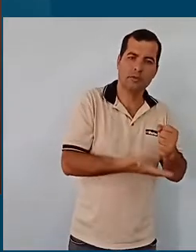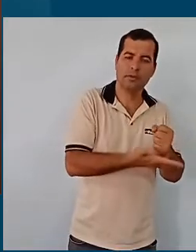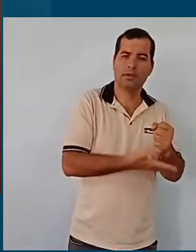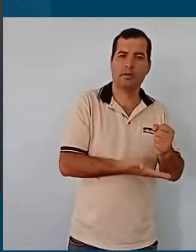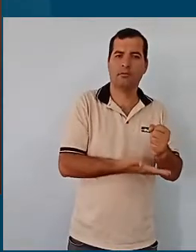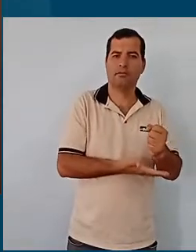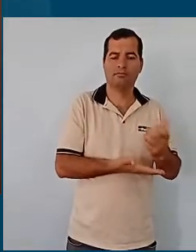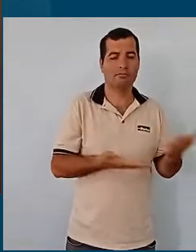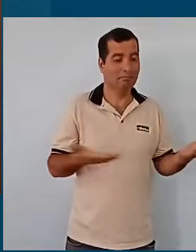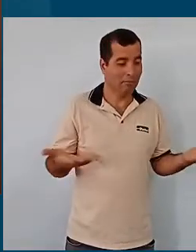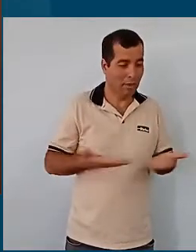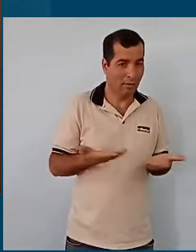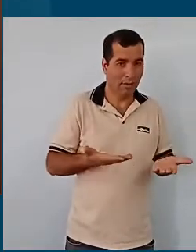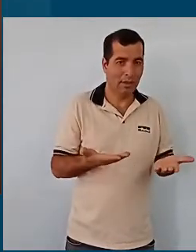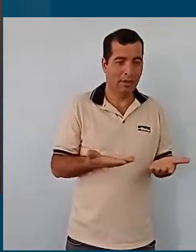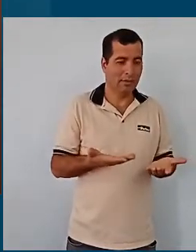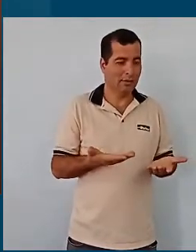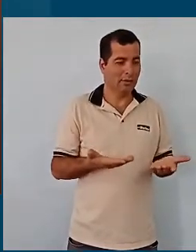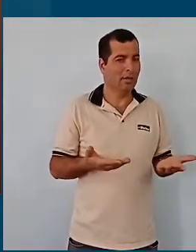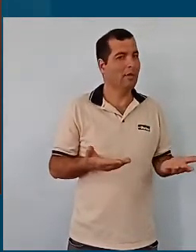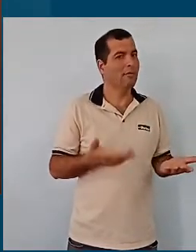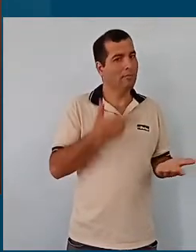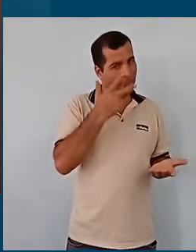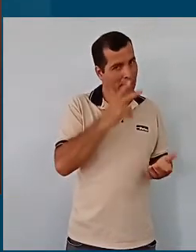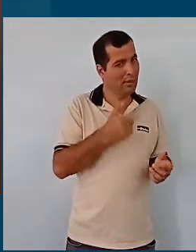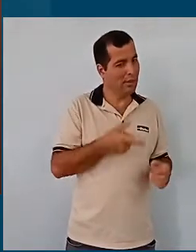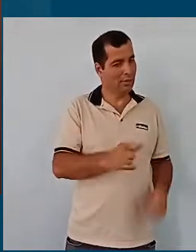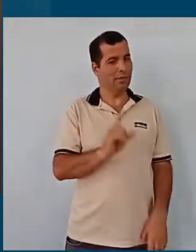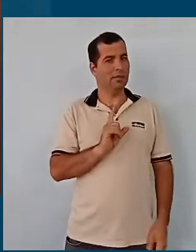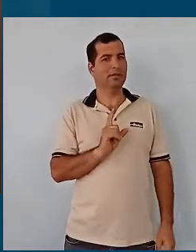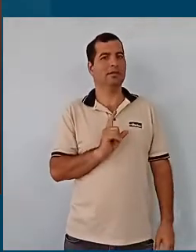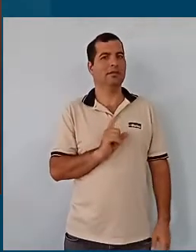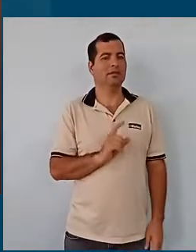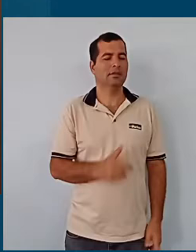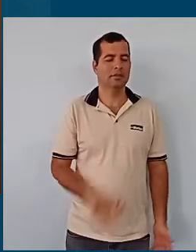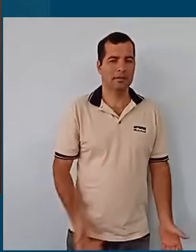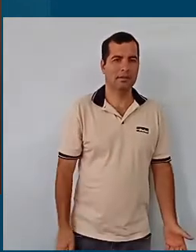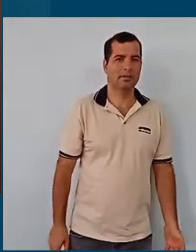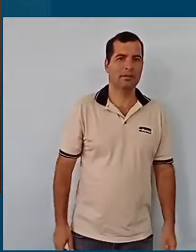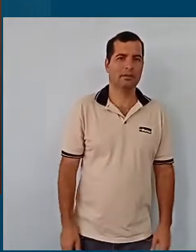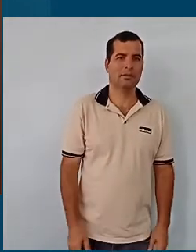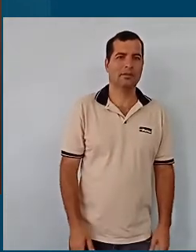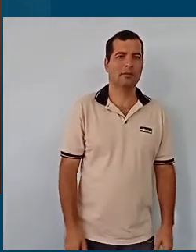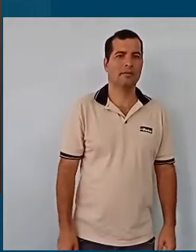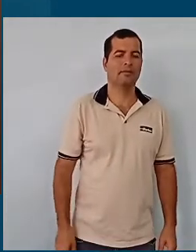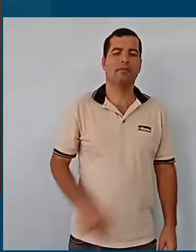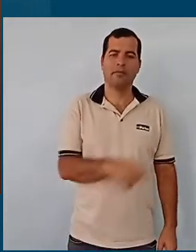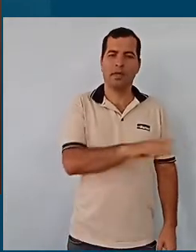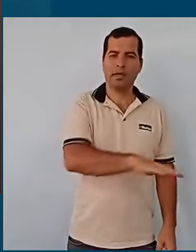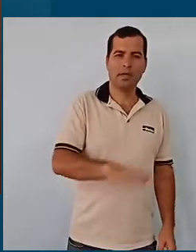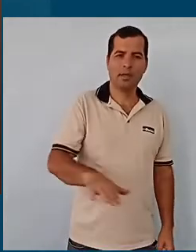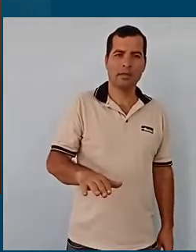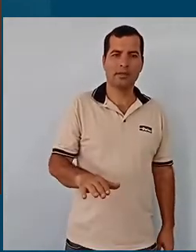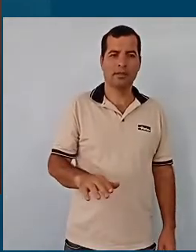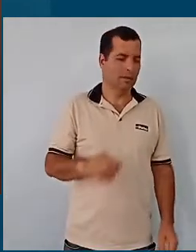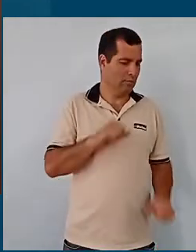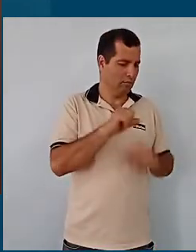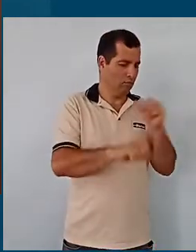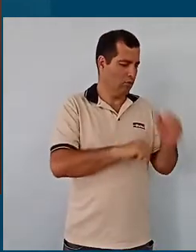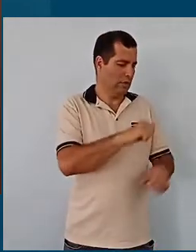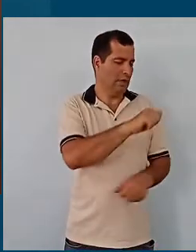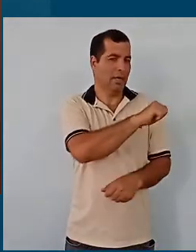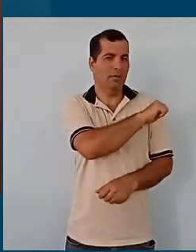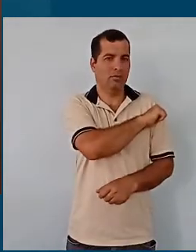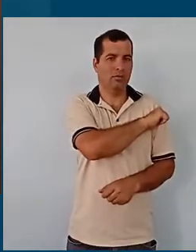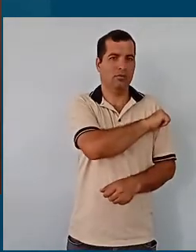agora, vamos considerar que ela chega bem mais cedo do que antes, né? E essa criança, ela não vira aluno